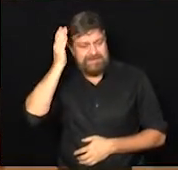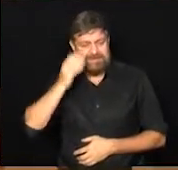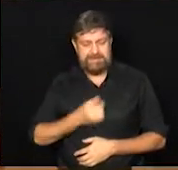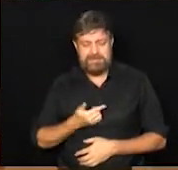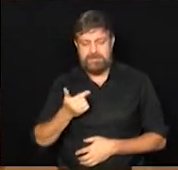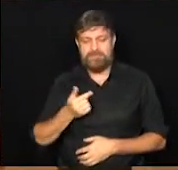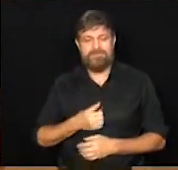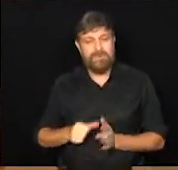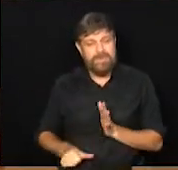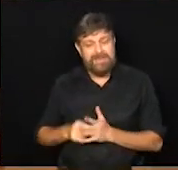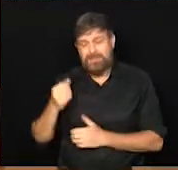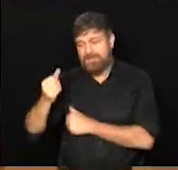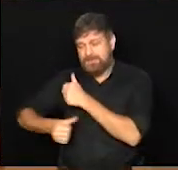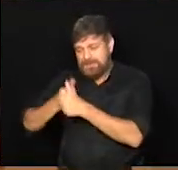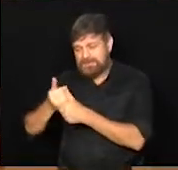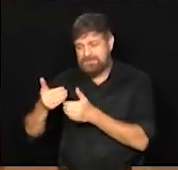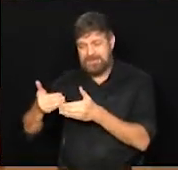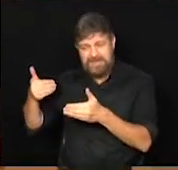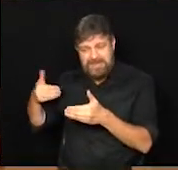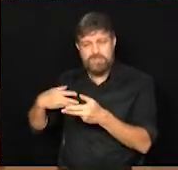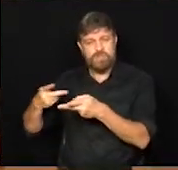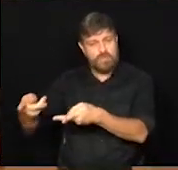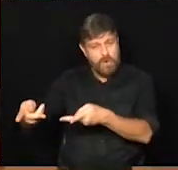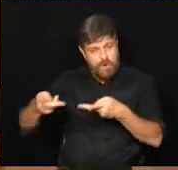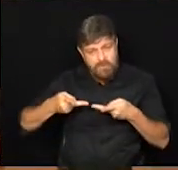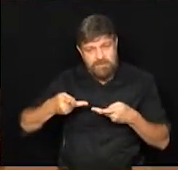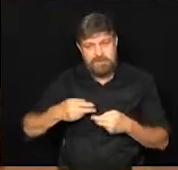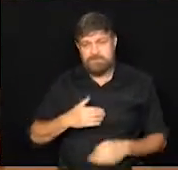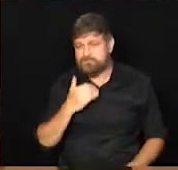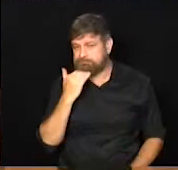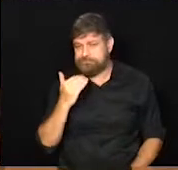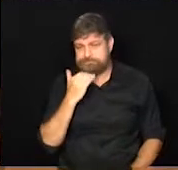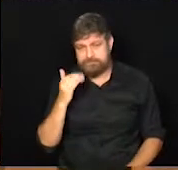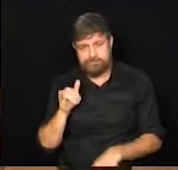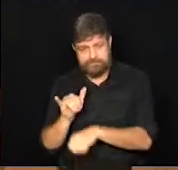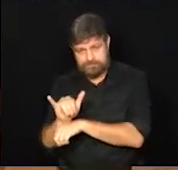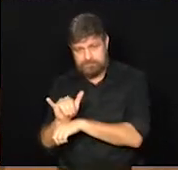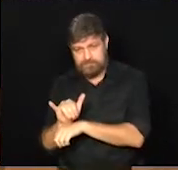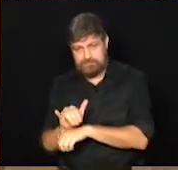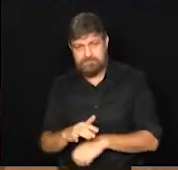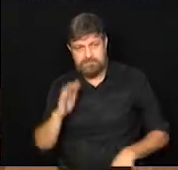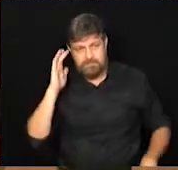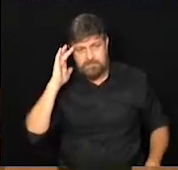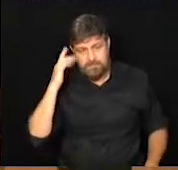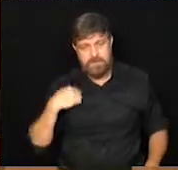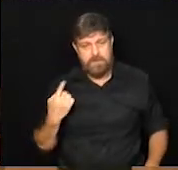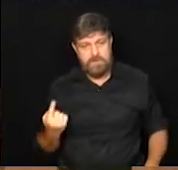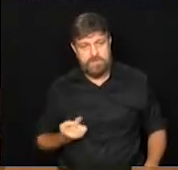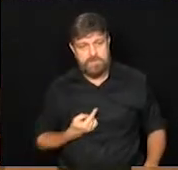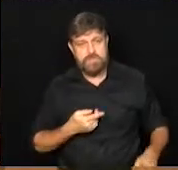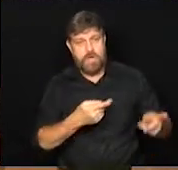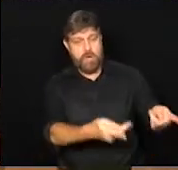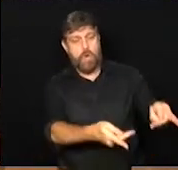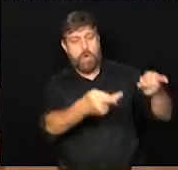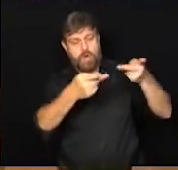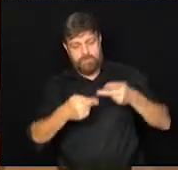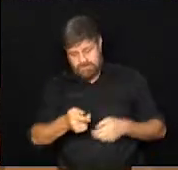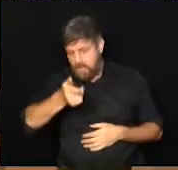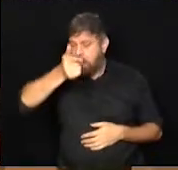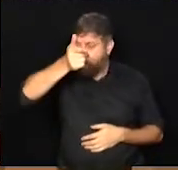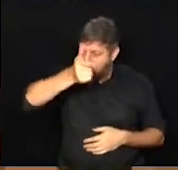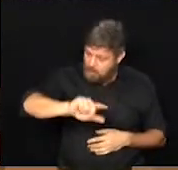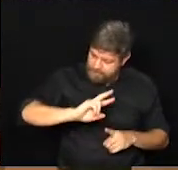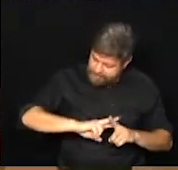nós estamos tentando estabelecer. Nós fizemos o convite, não teve a presença, enfim. Acho que nós temos que fazer um novo convite, né?